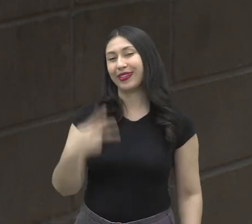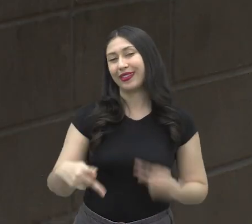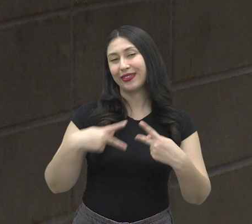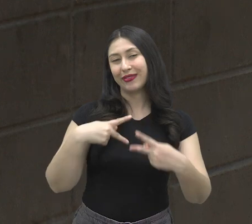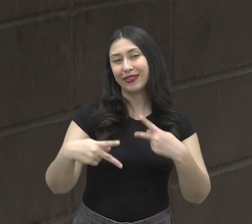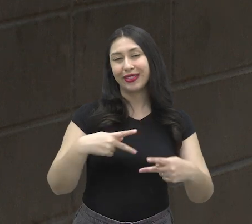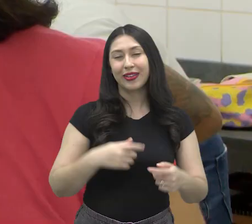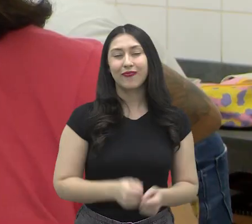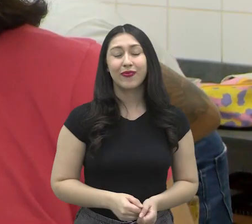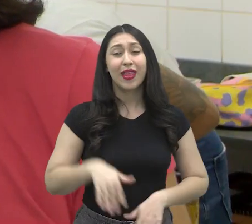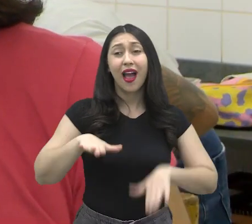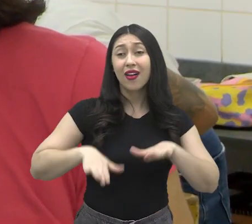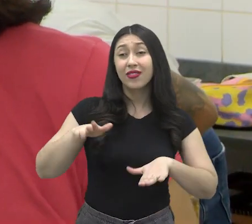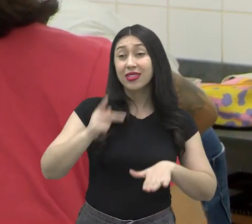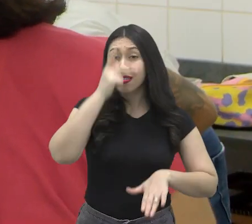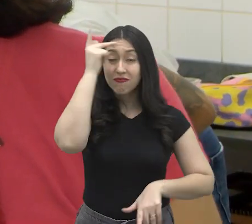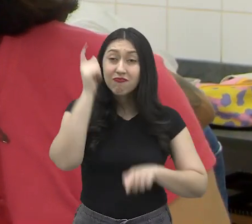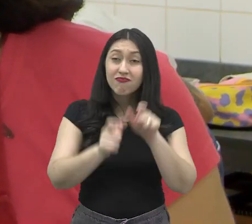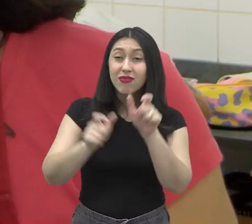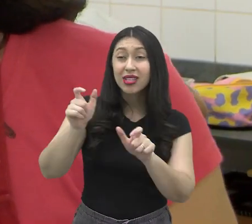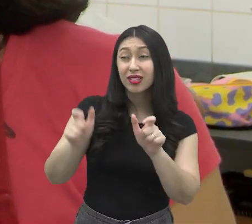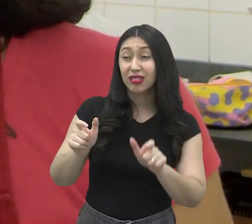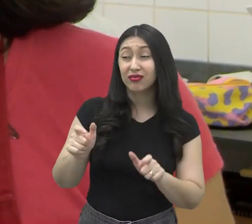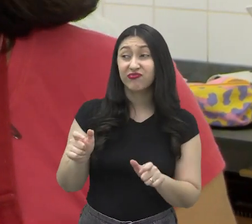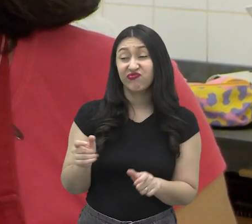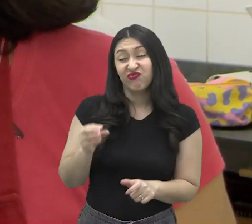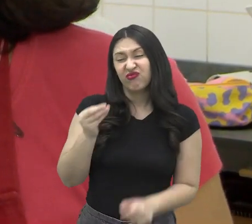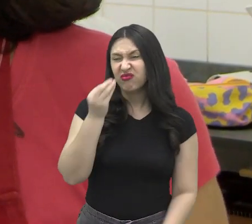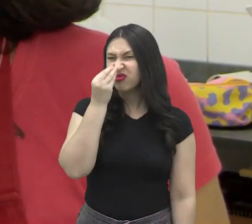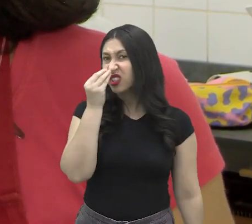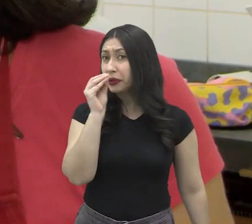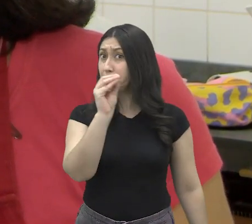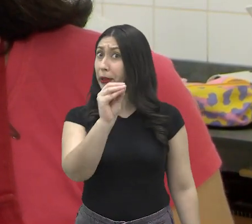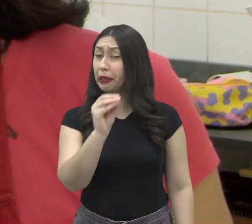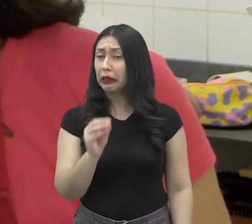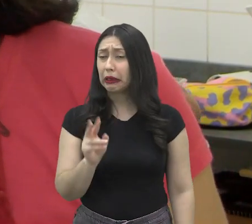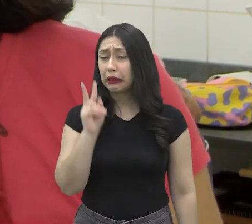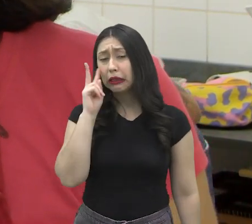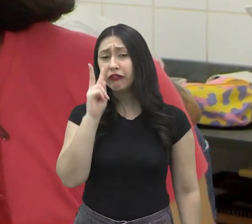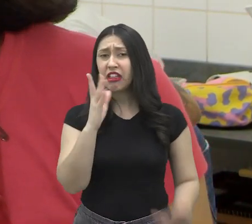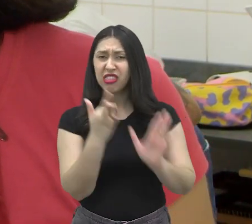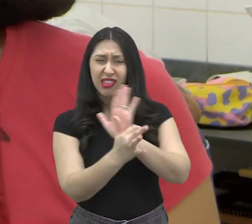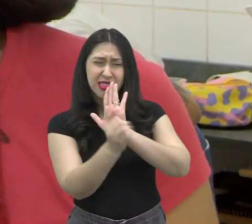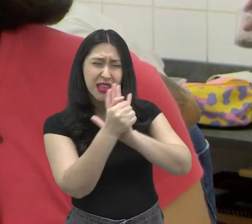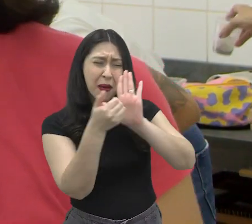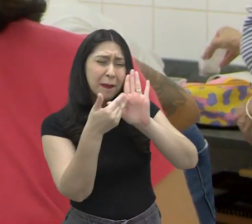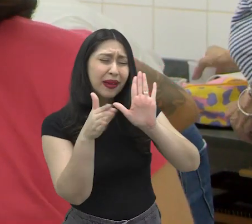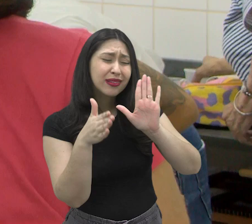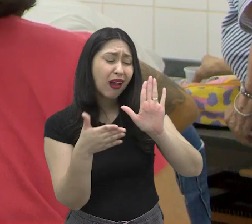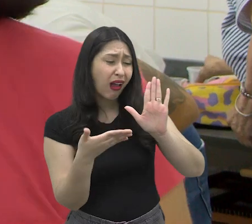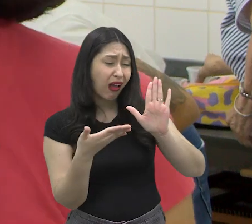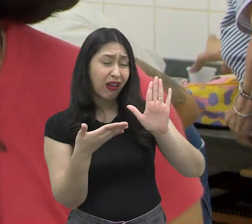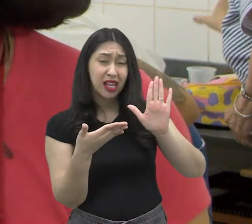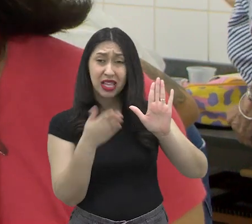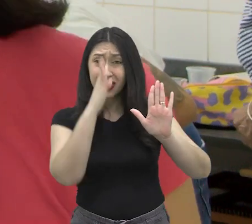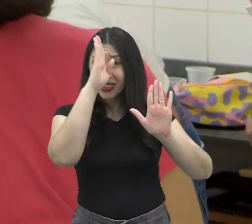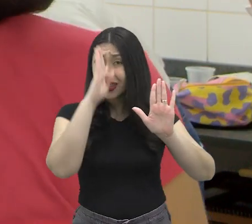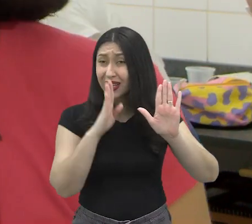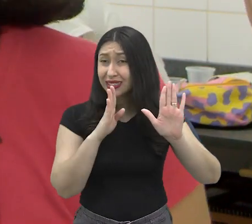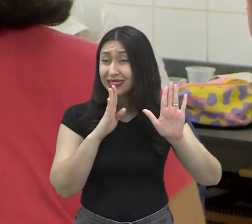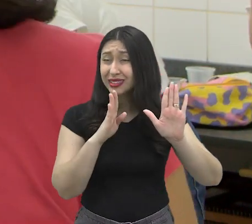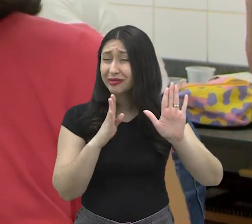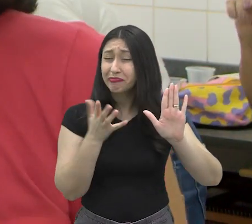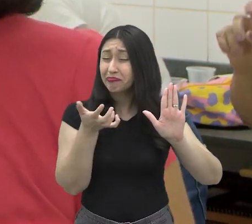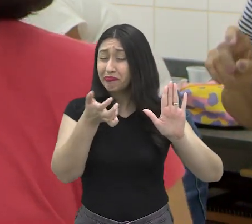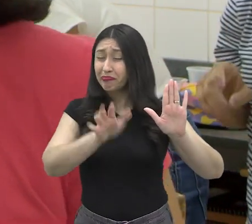que a cidade oferece. As pessoas, às vezes, não dão a devida importância, né? Quando vem as inscrições abertas, falam,